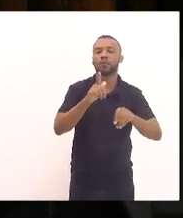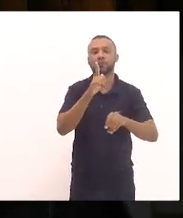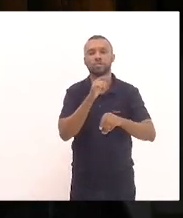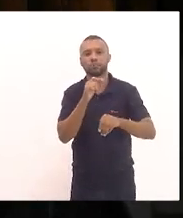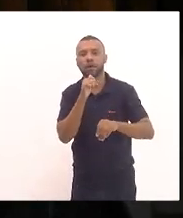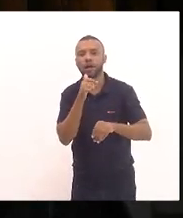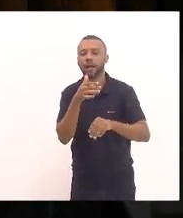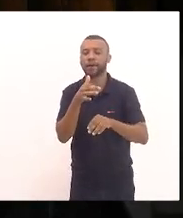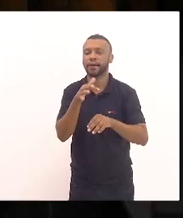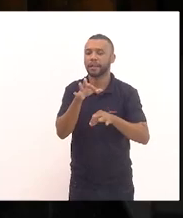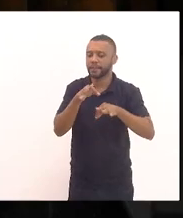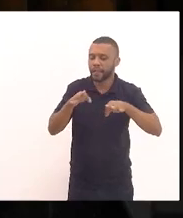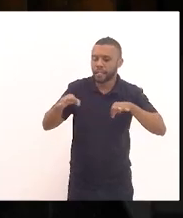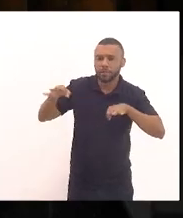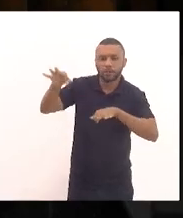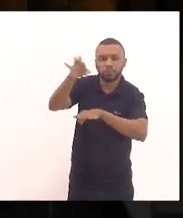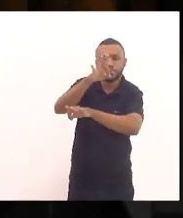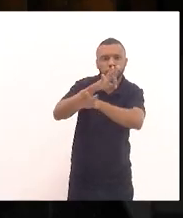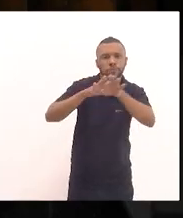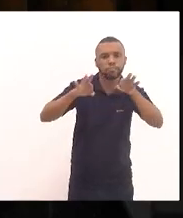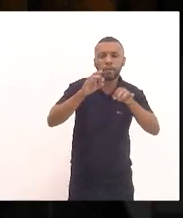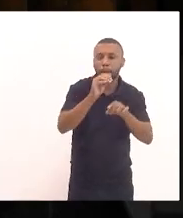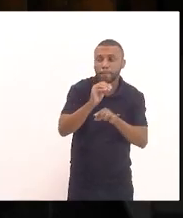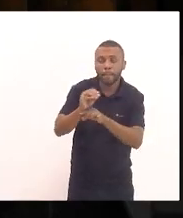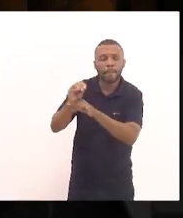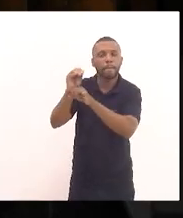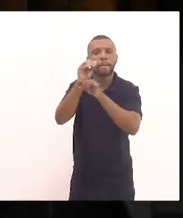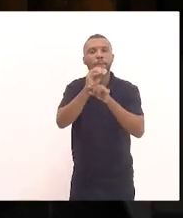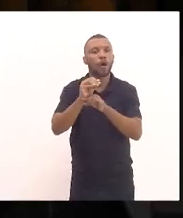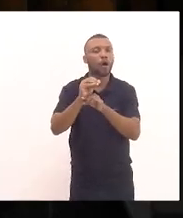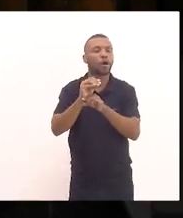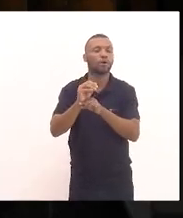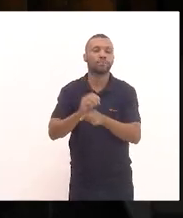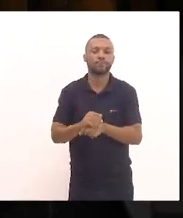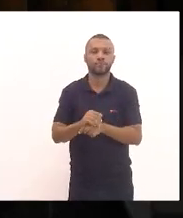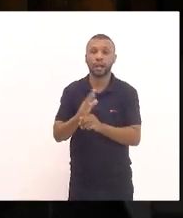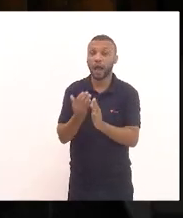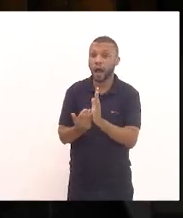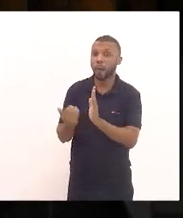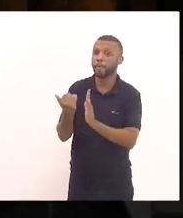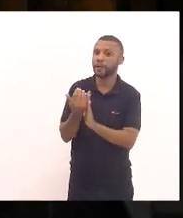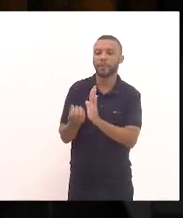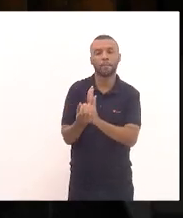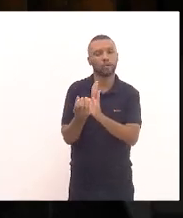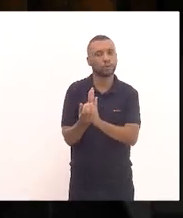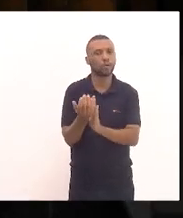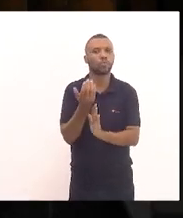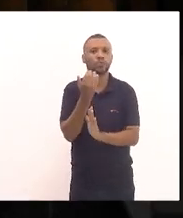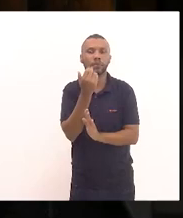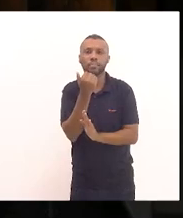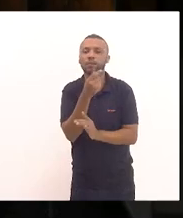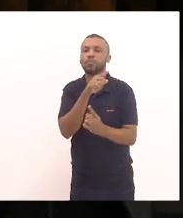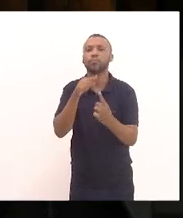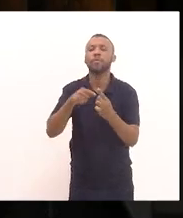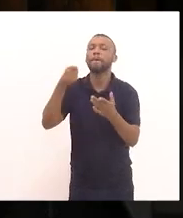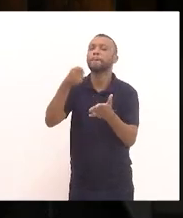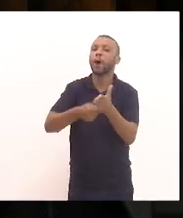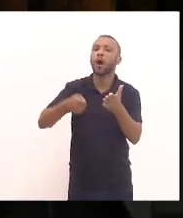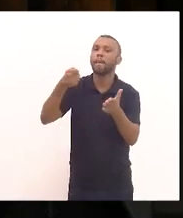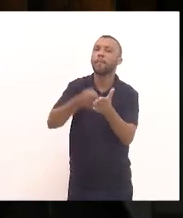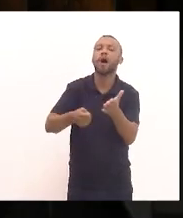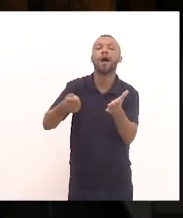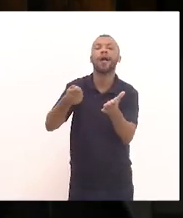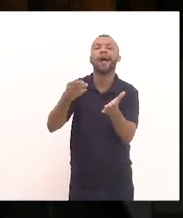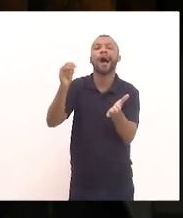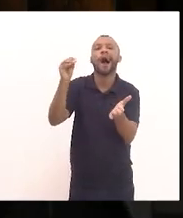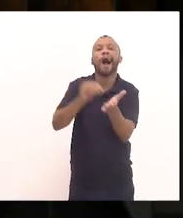abelhas, de tudo que a gente precisa, aumenta a produção de alimentos para combater a carestia